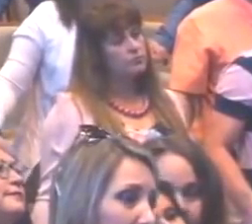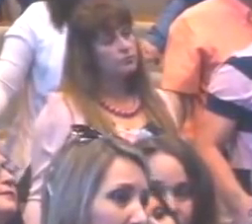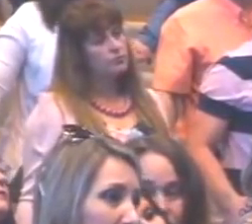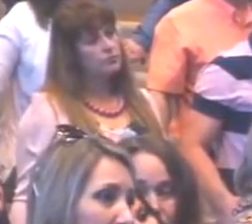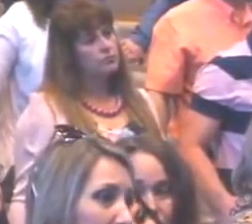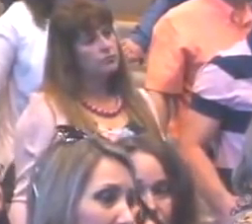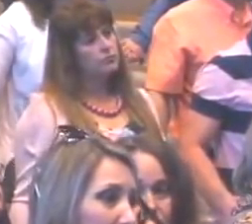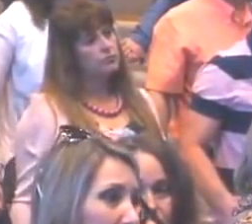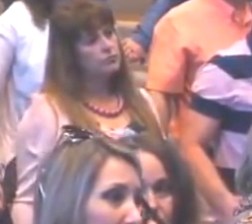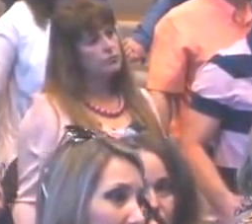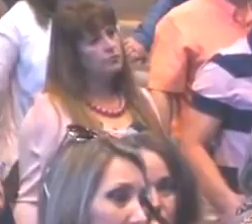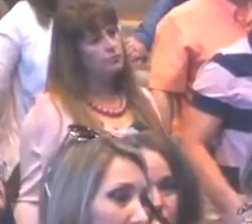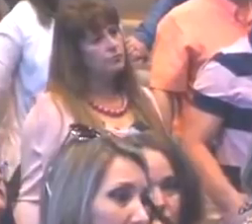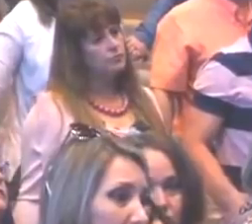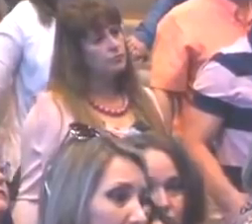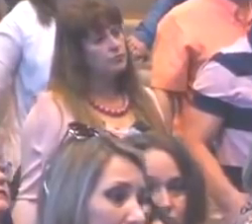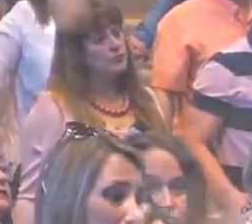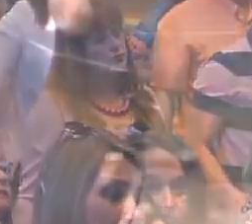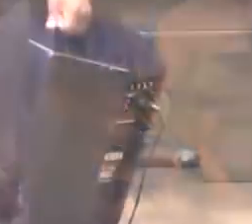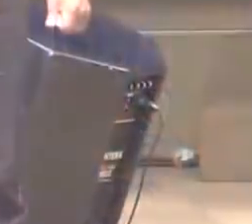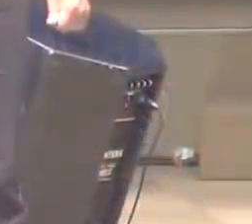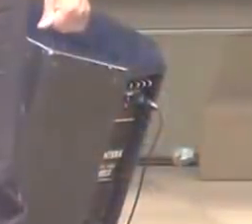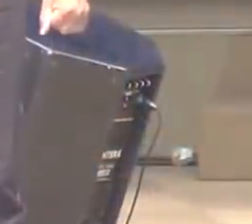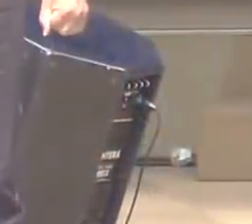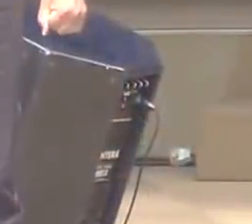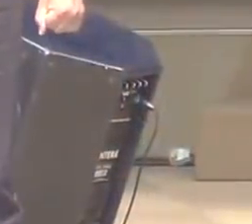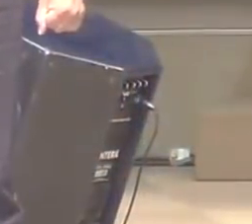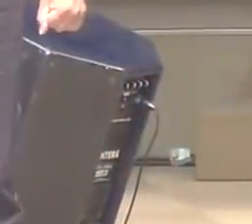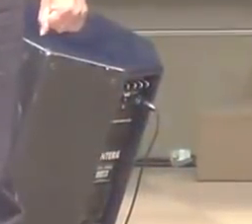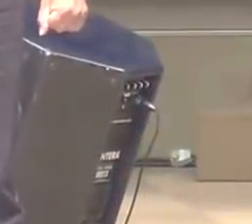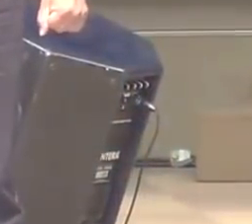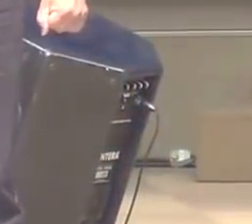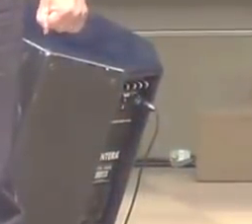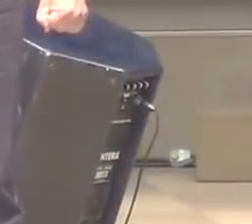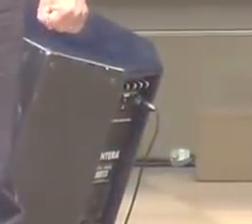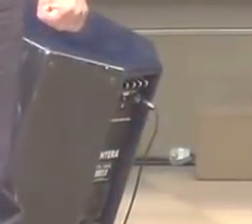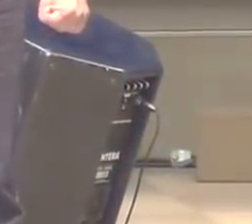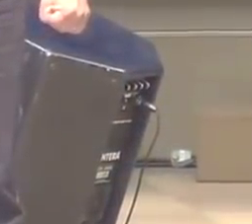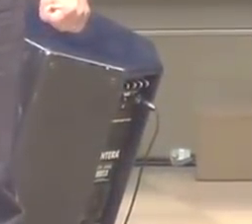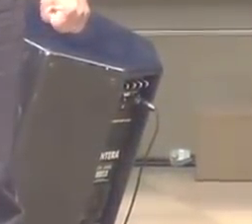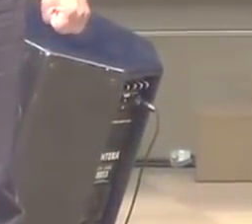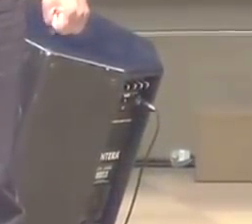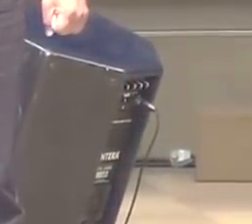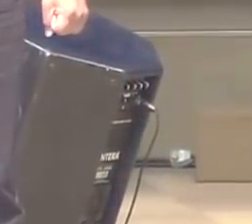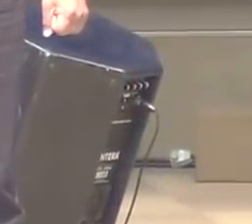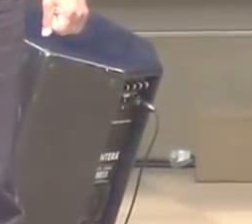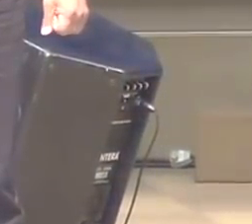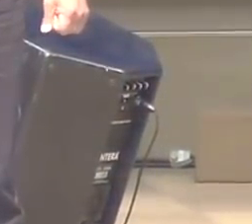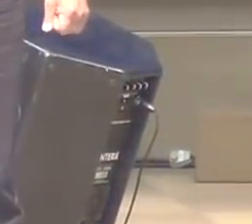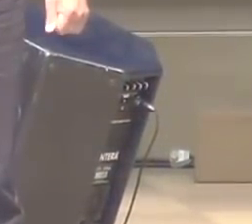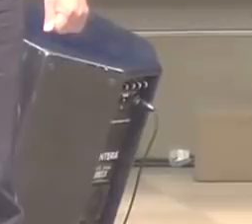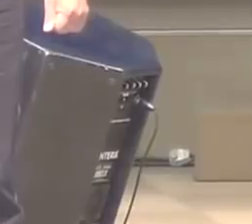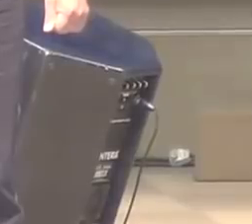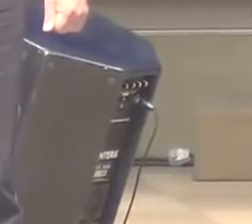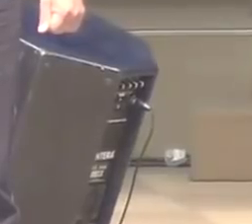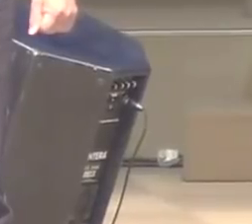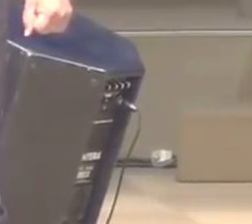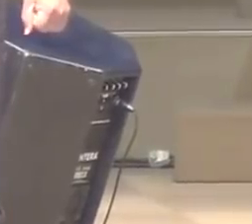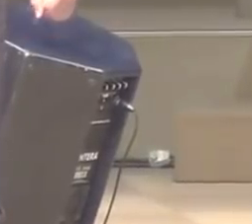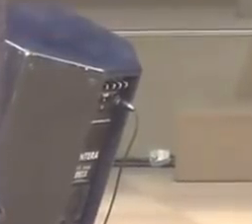que gostariam e poderiam caminhar com você nessa jornada espiritual. Então, se